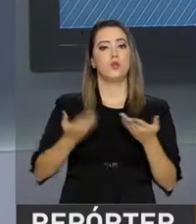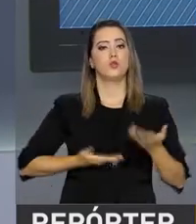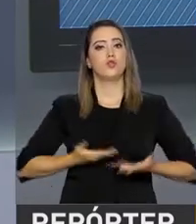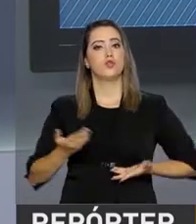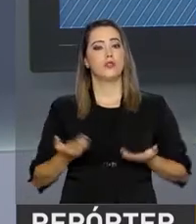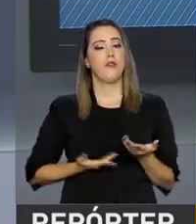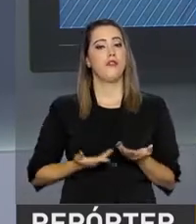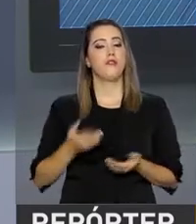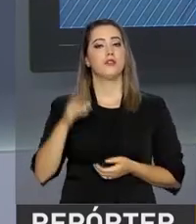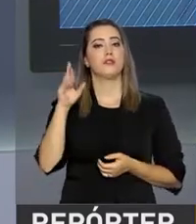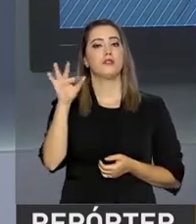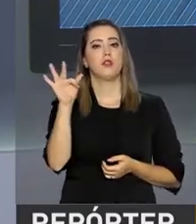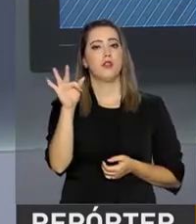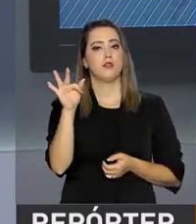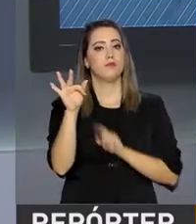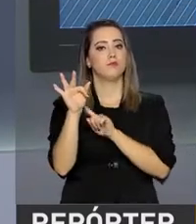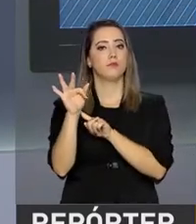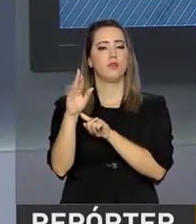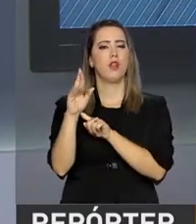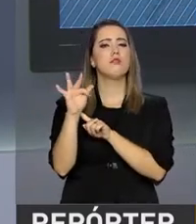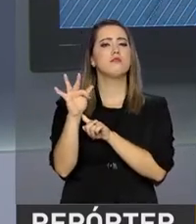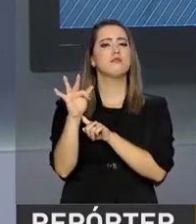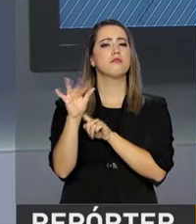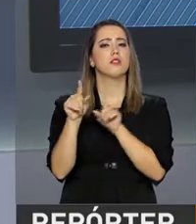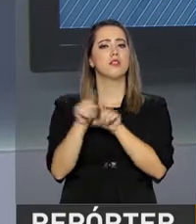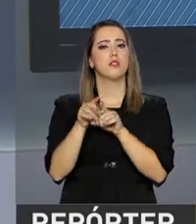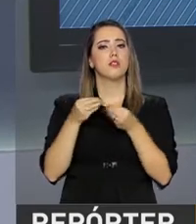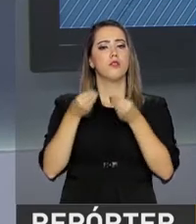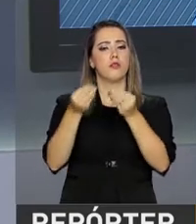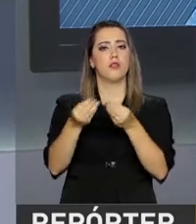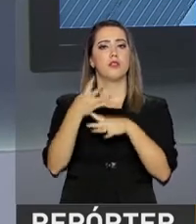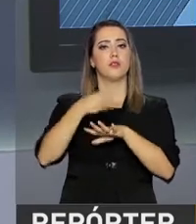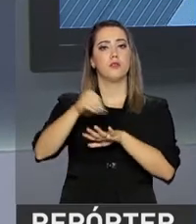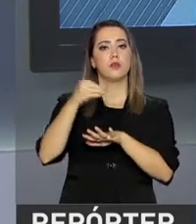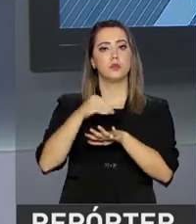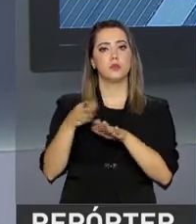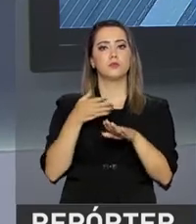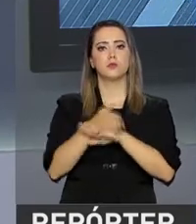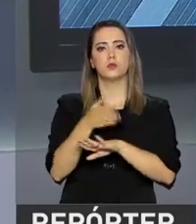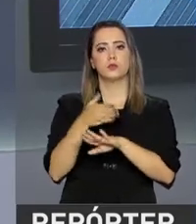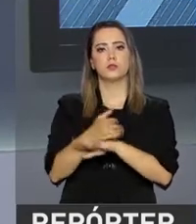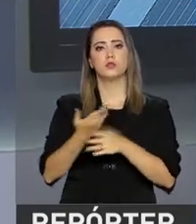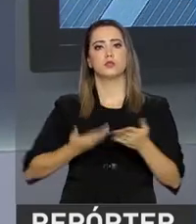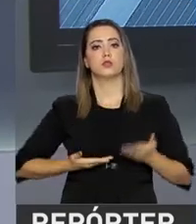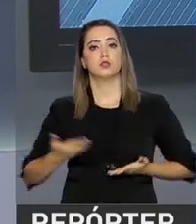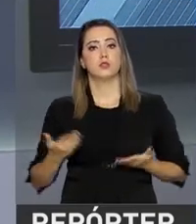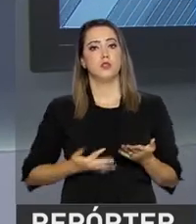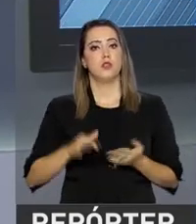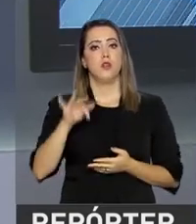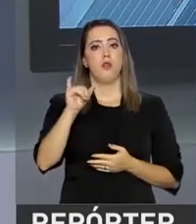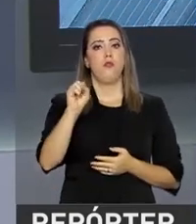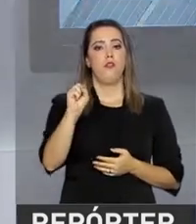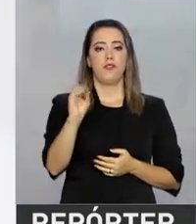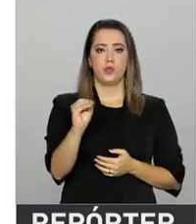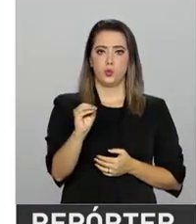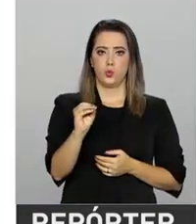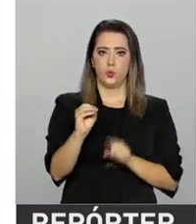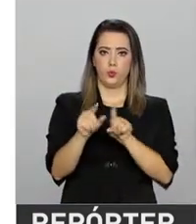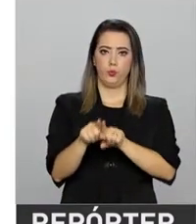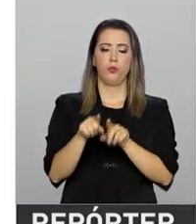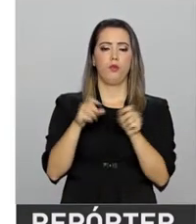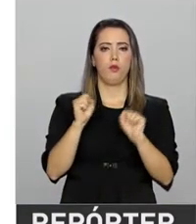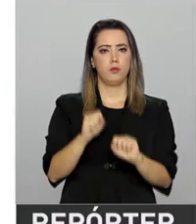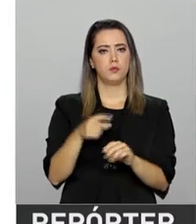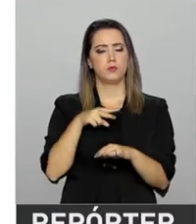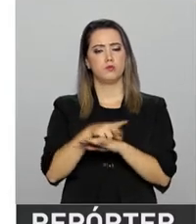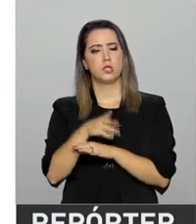serviços da receita federal disponibiliza informações e acesso aos serviços públicos prestados pelo fisco nele é possível ter acesso a orientações